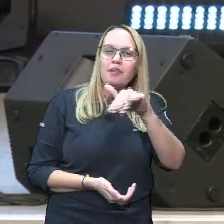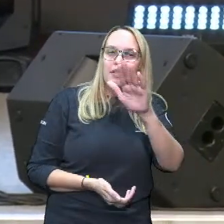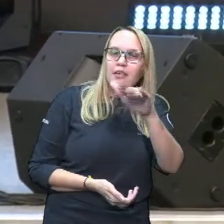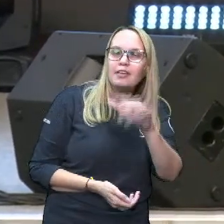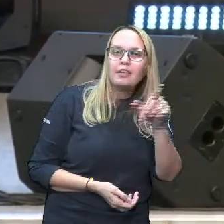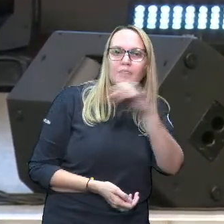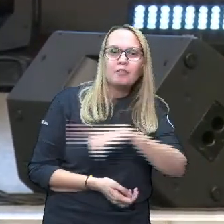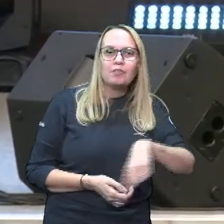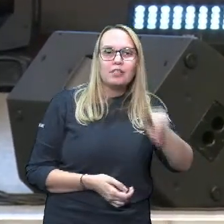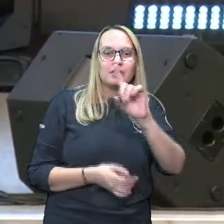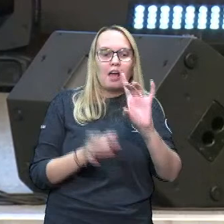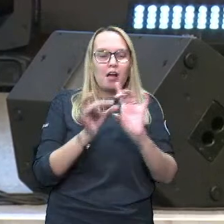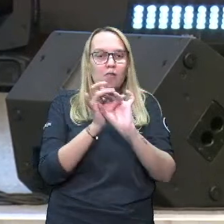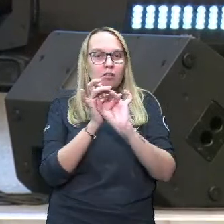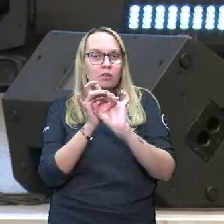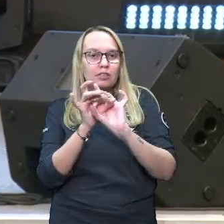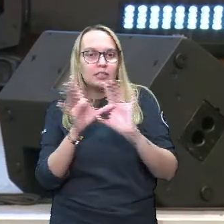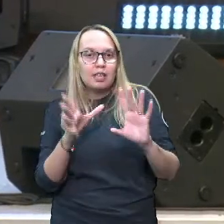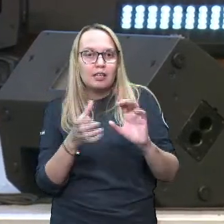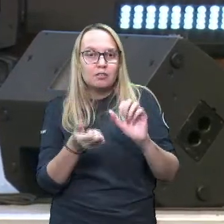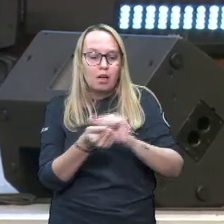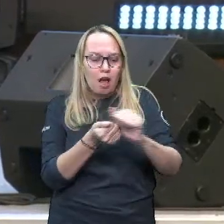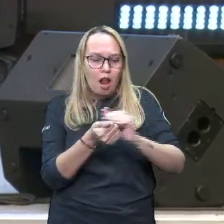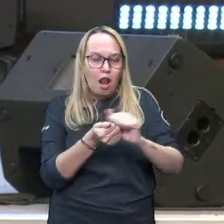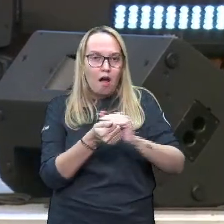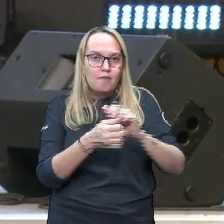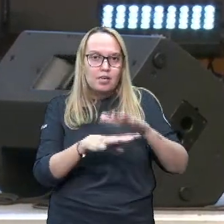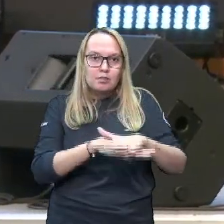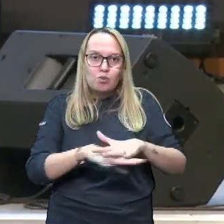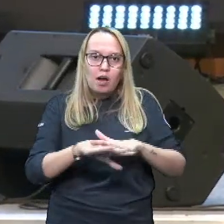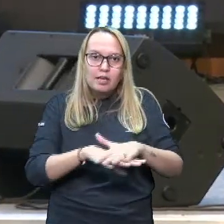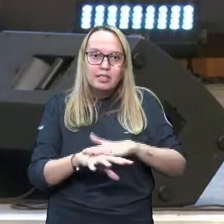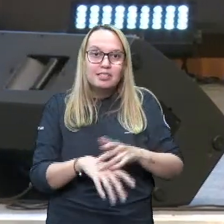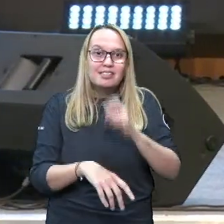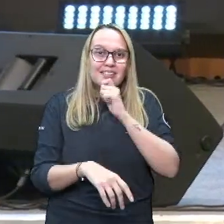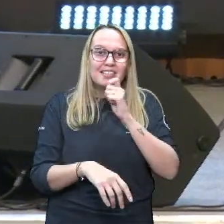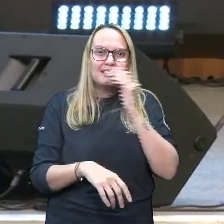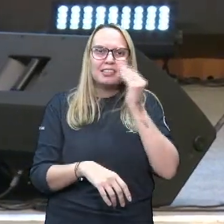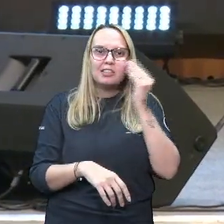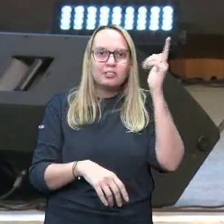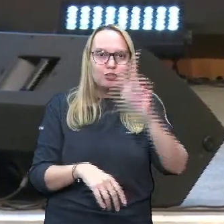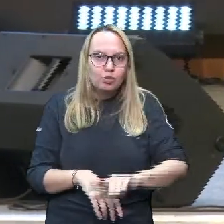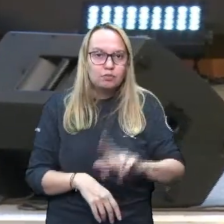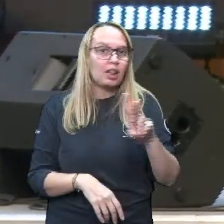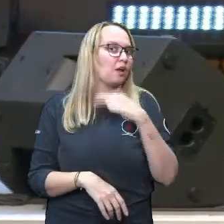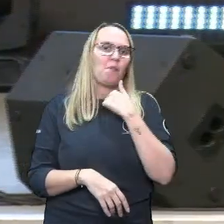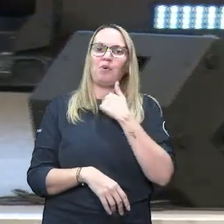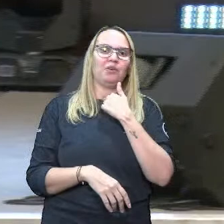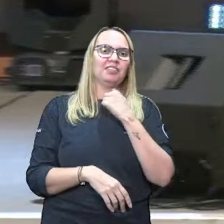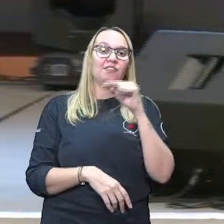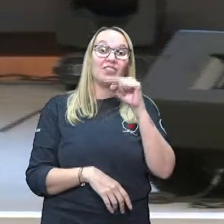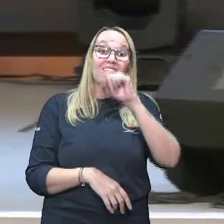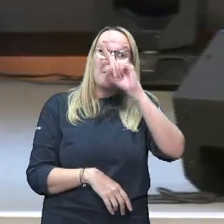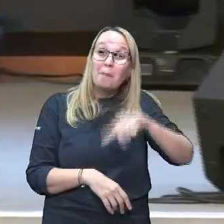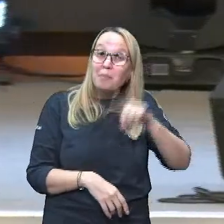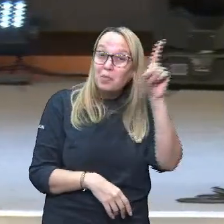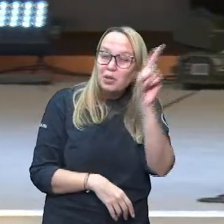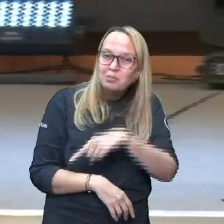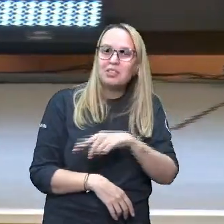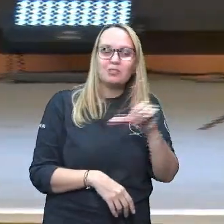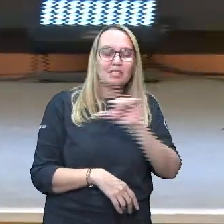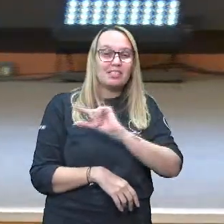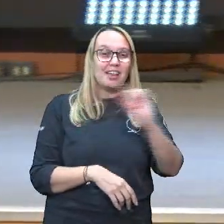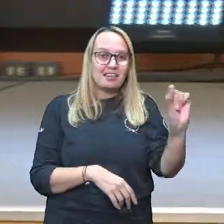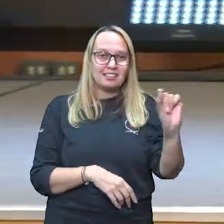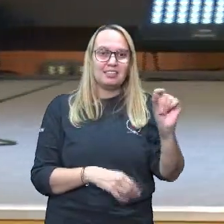está autorizado a lavar as suas redes sem jogar ela mais uma vez. Ei, você está proibido de cruzar aquelas